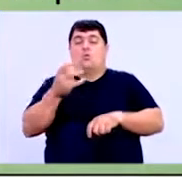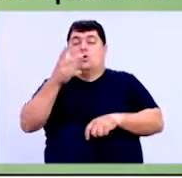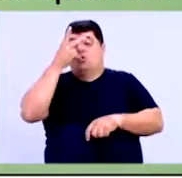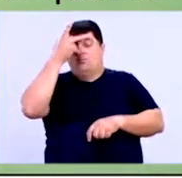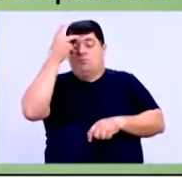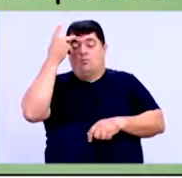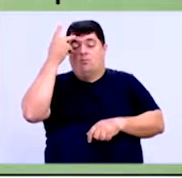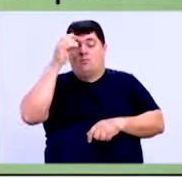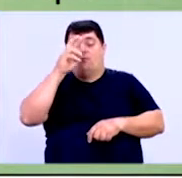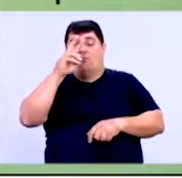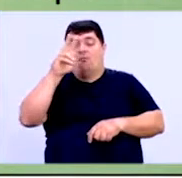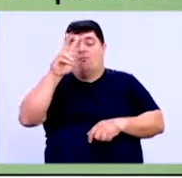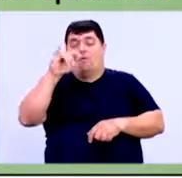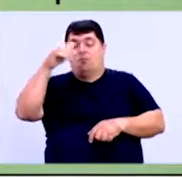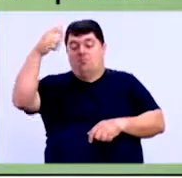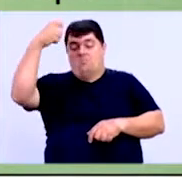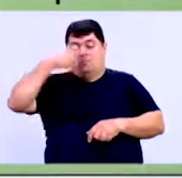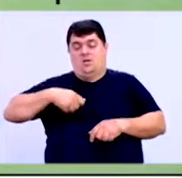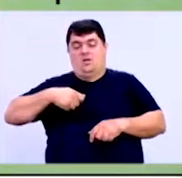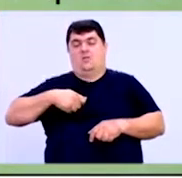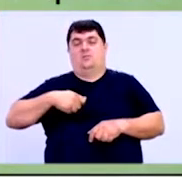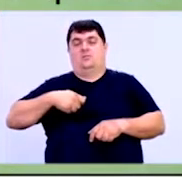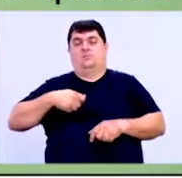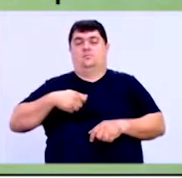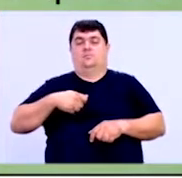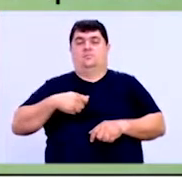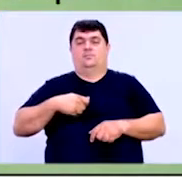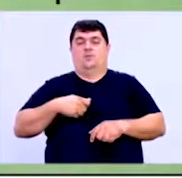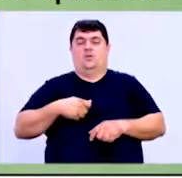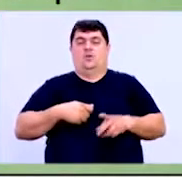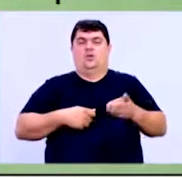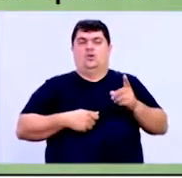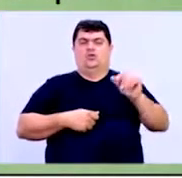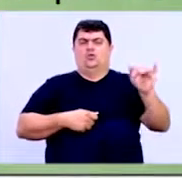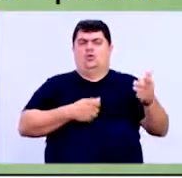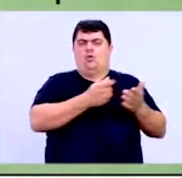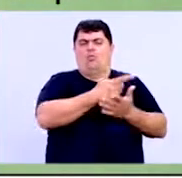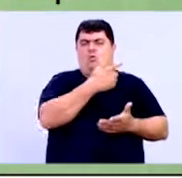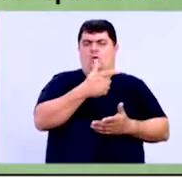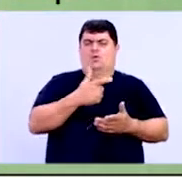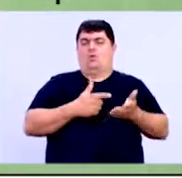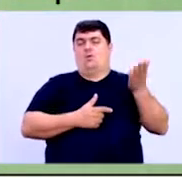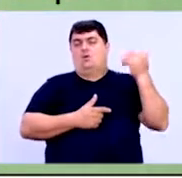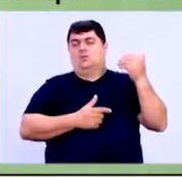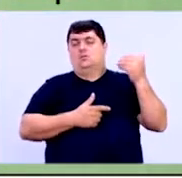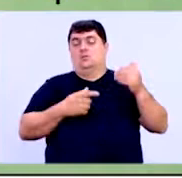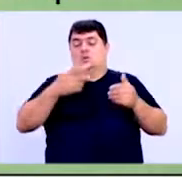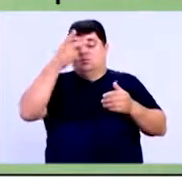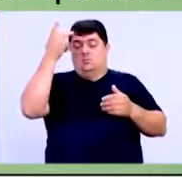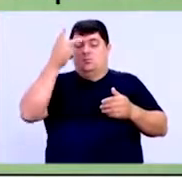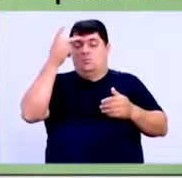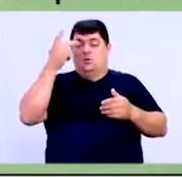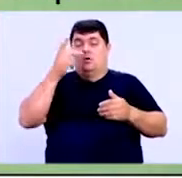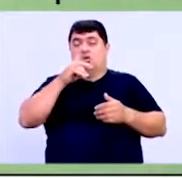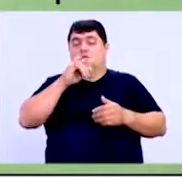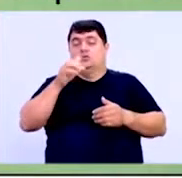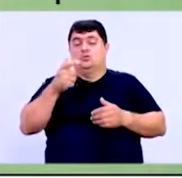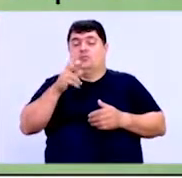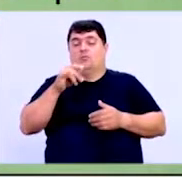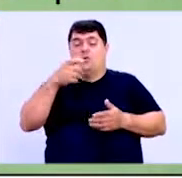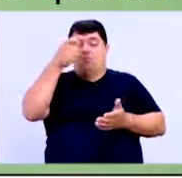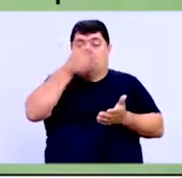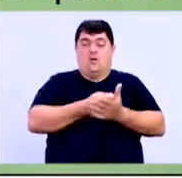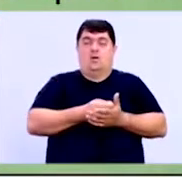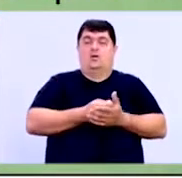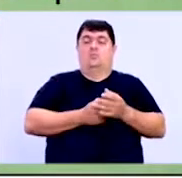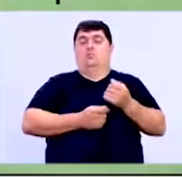recebimento ou desembolso e não quando ele foi gerado. Essa é a diferença entre o regime de caixa e o regime de competência, né?